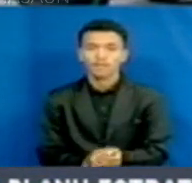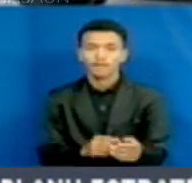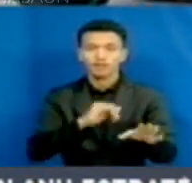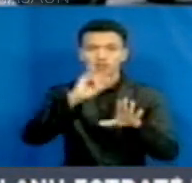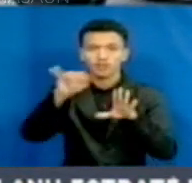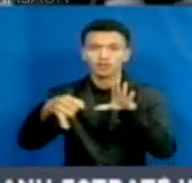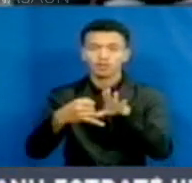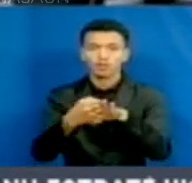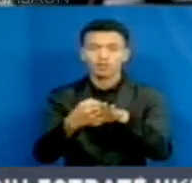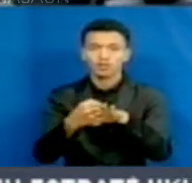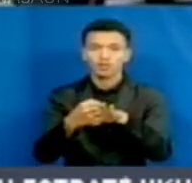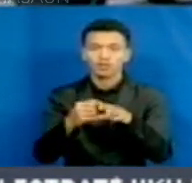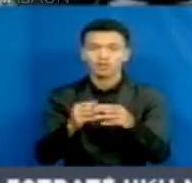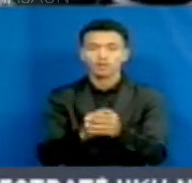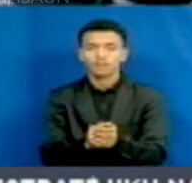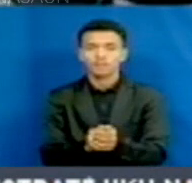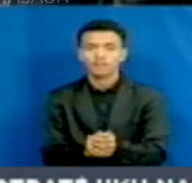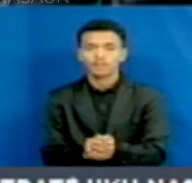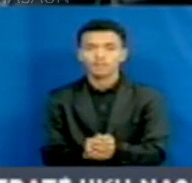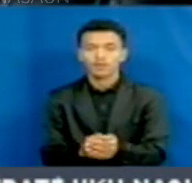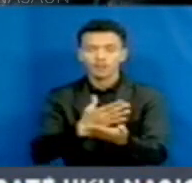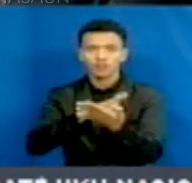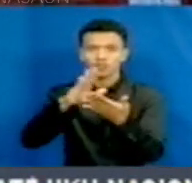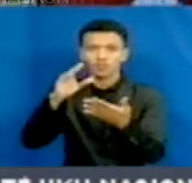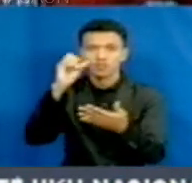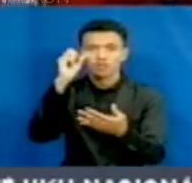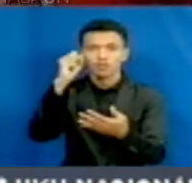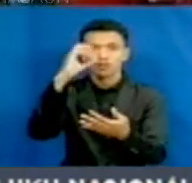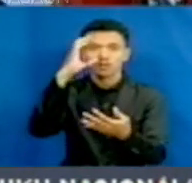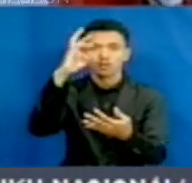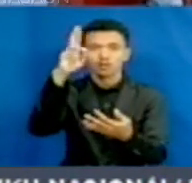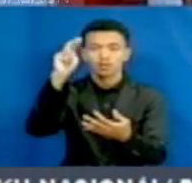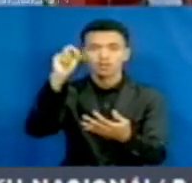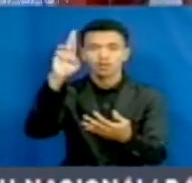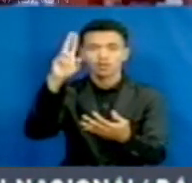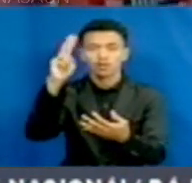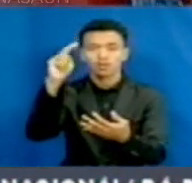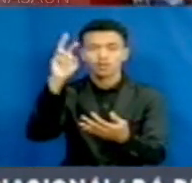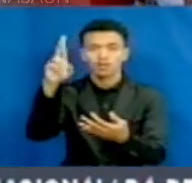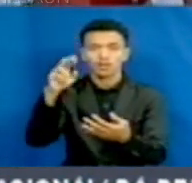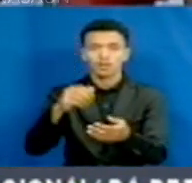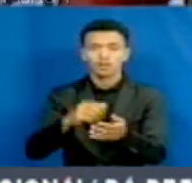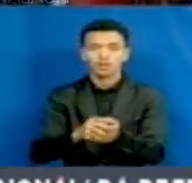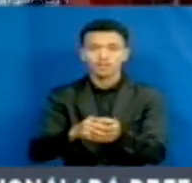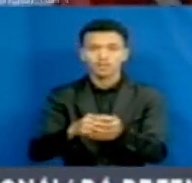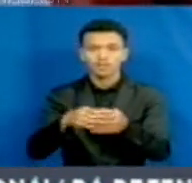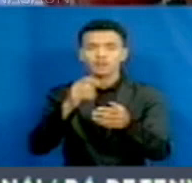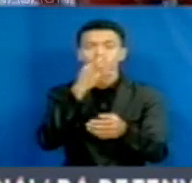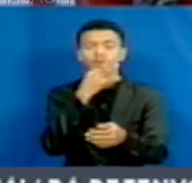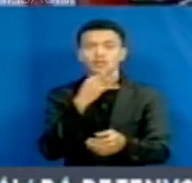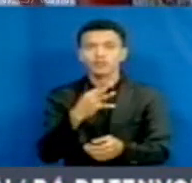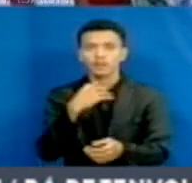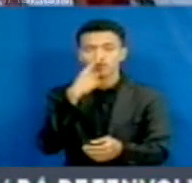inclui tan obrigação concessionária. Nian. A tu Sousa Scanner ba mercadoria Sira. Ministro Presidência, Conselho Ministro Fidelis